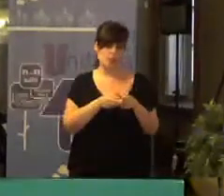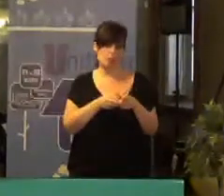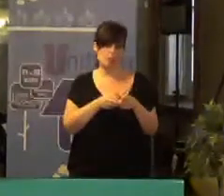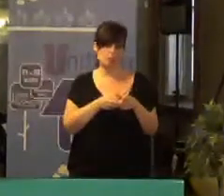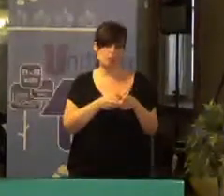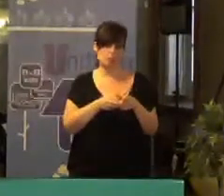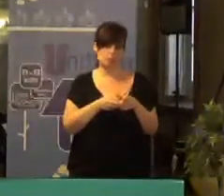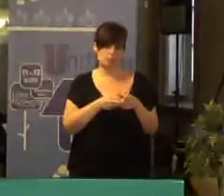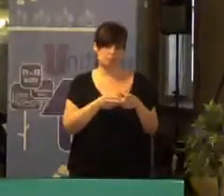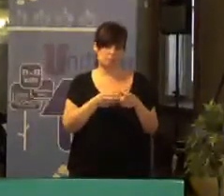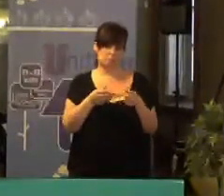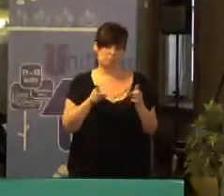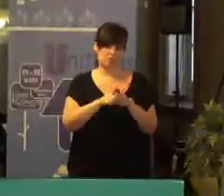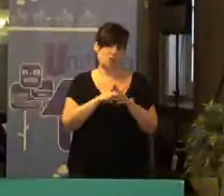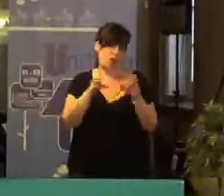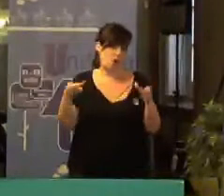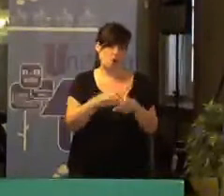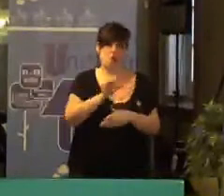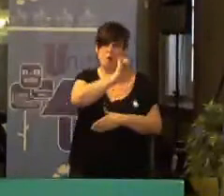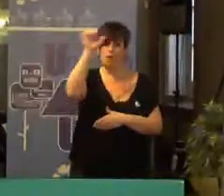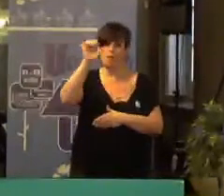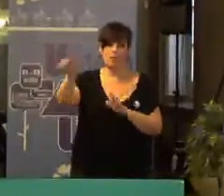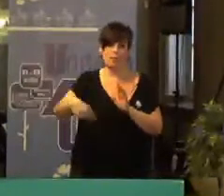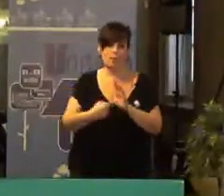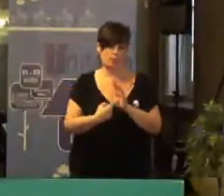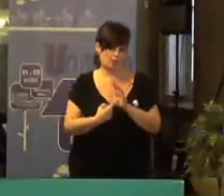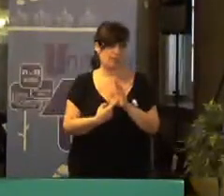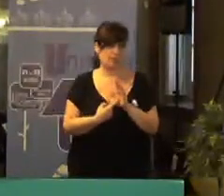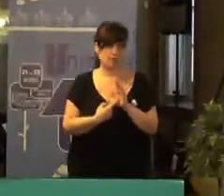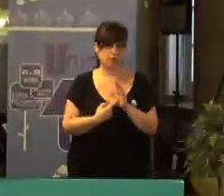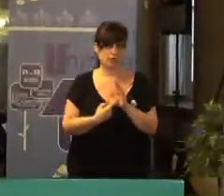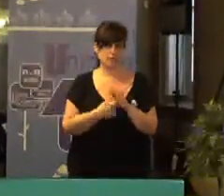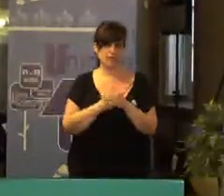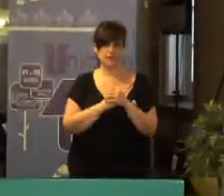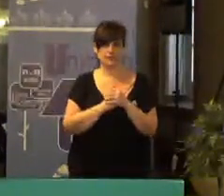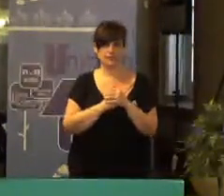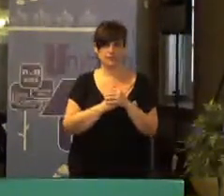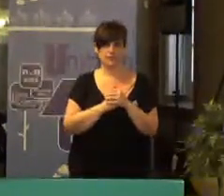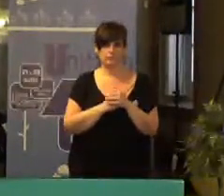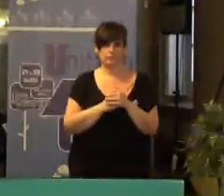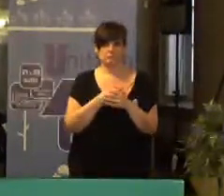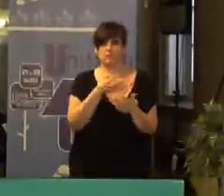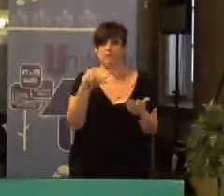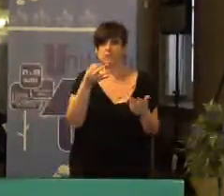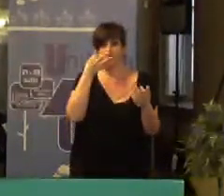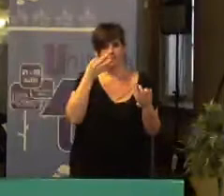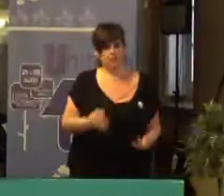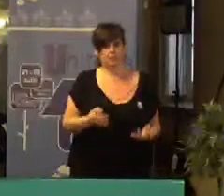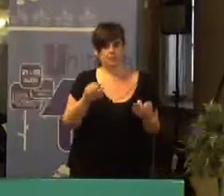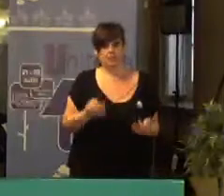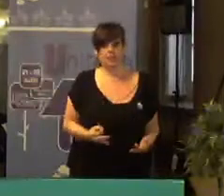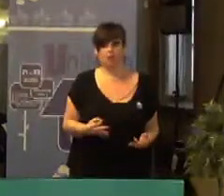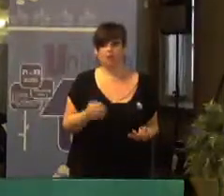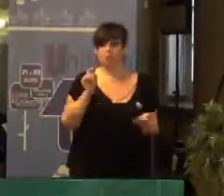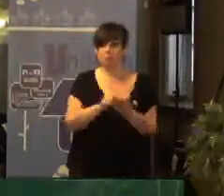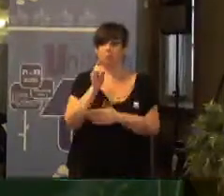alinhamento europeu do Governo do Partido Socialista, e esse choque é um choque de expectativas, está